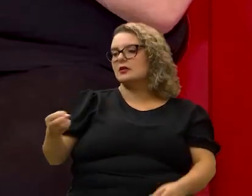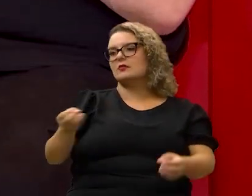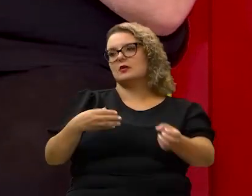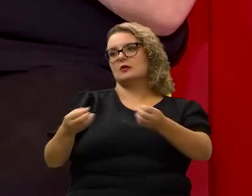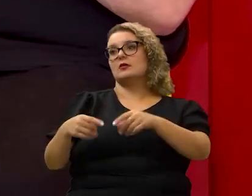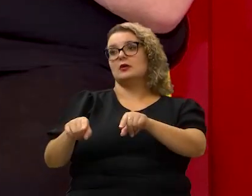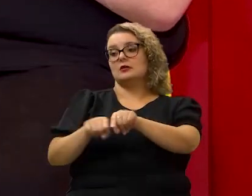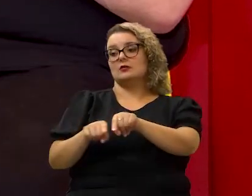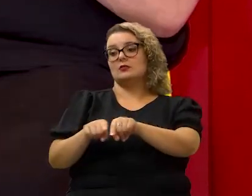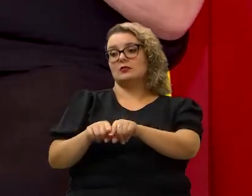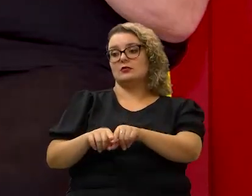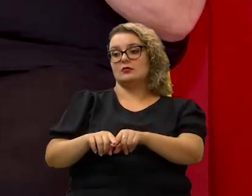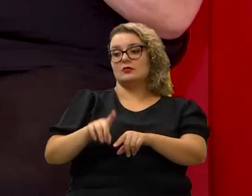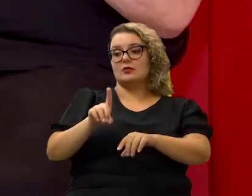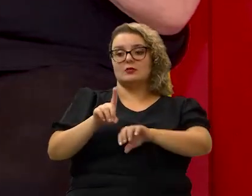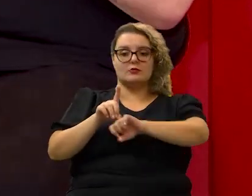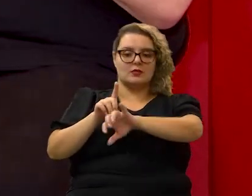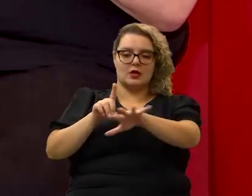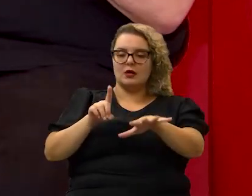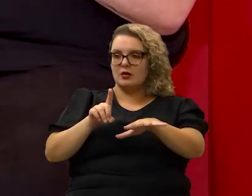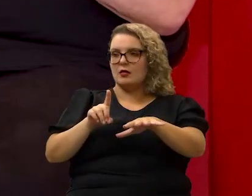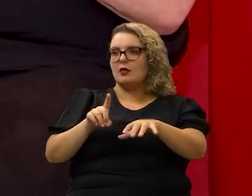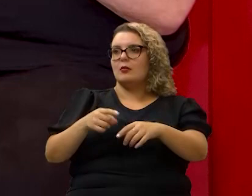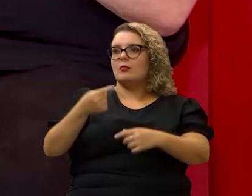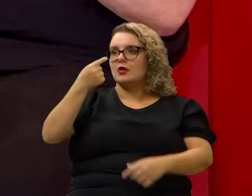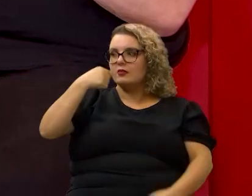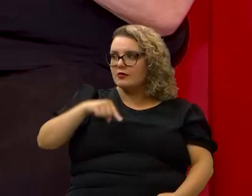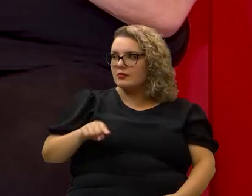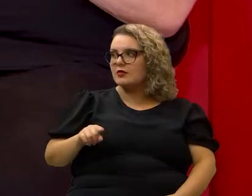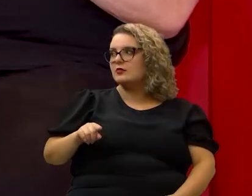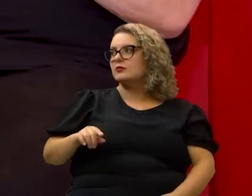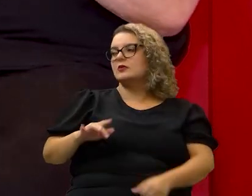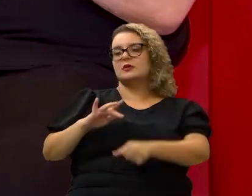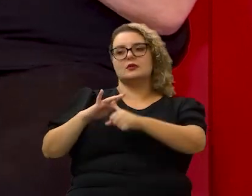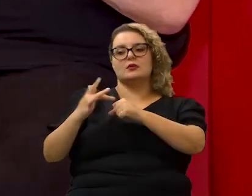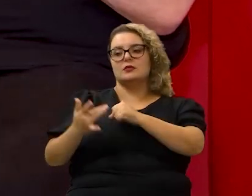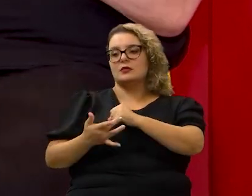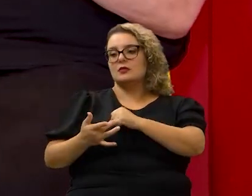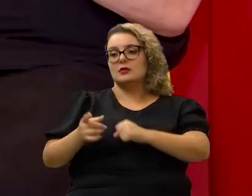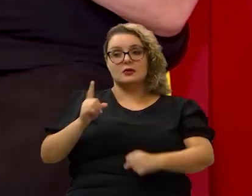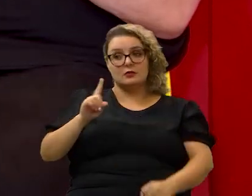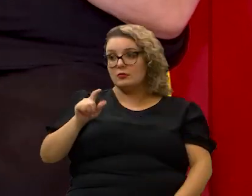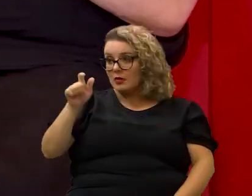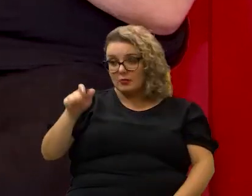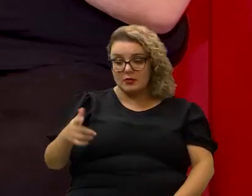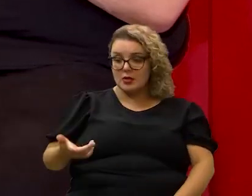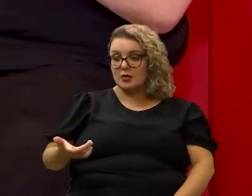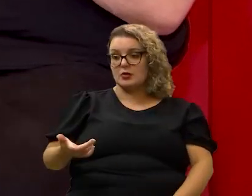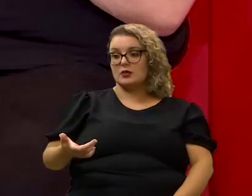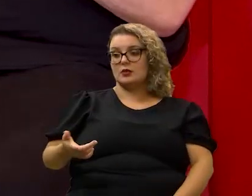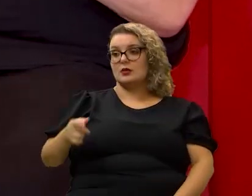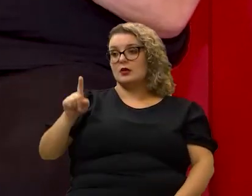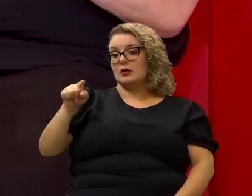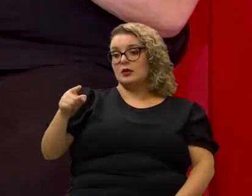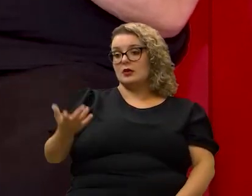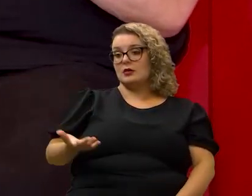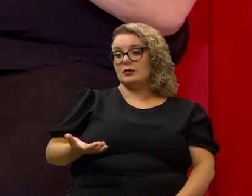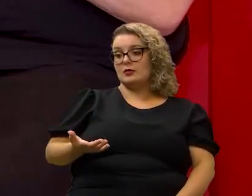tem inclusive influenciadores, perfis de influenciadores que na verdade não são pessoas.